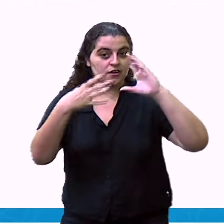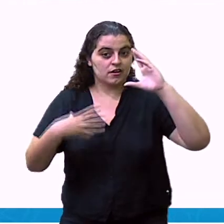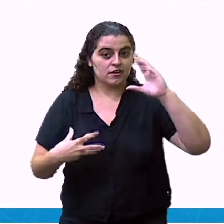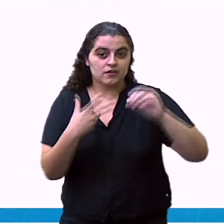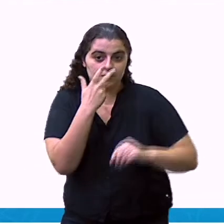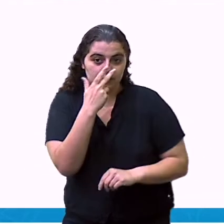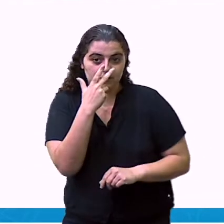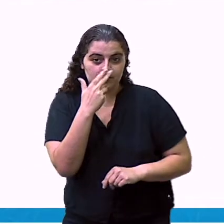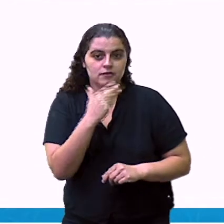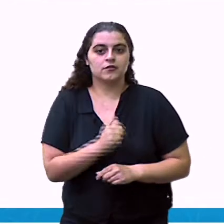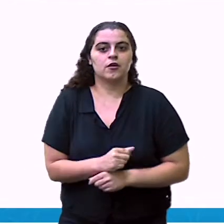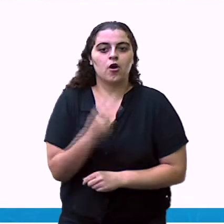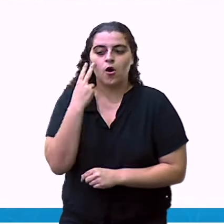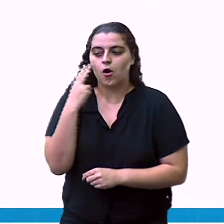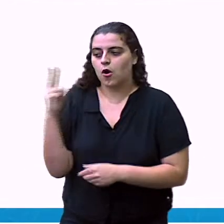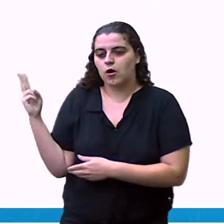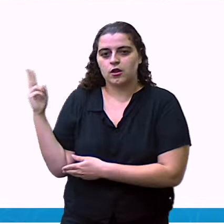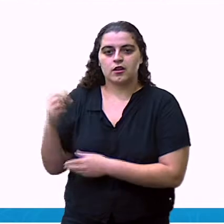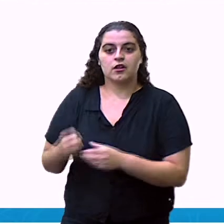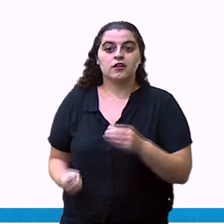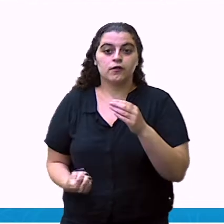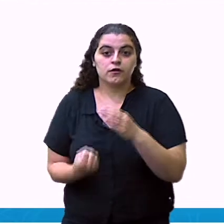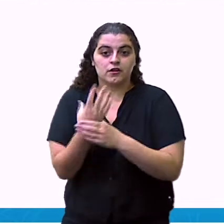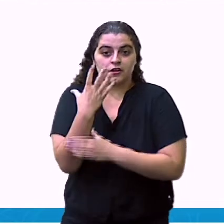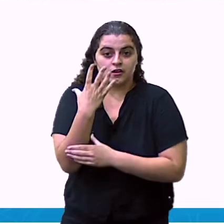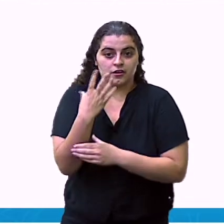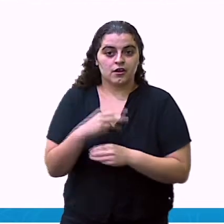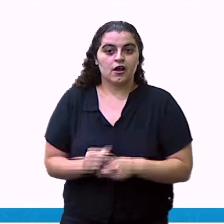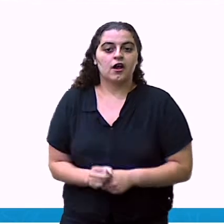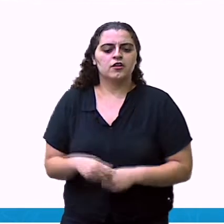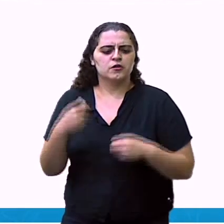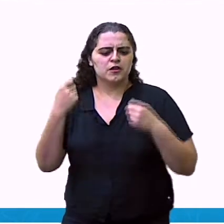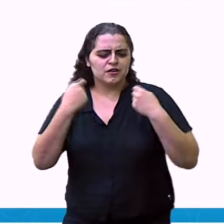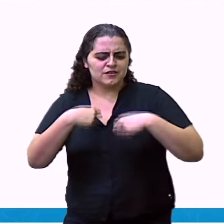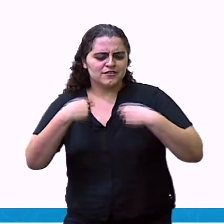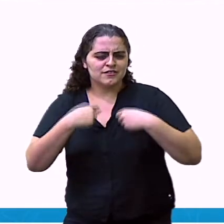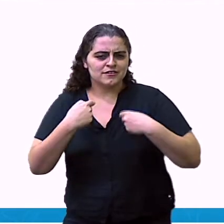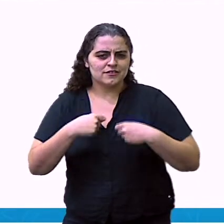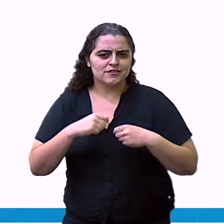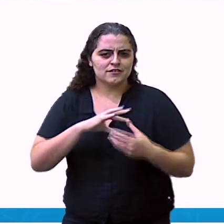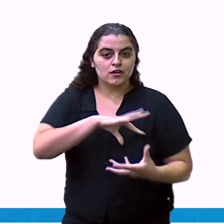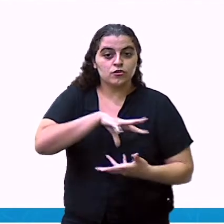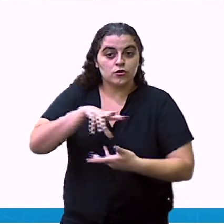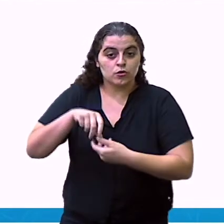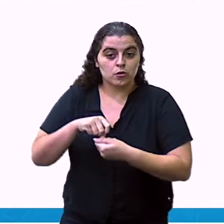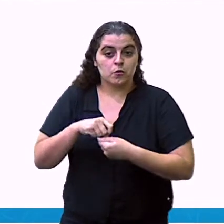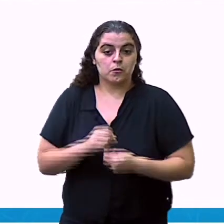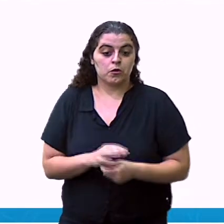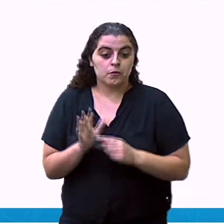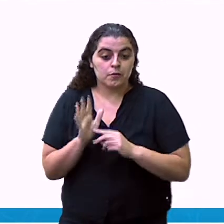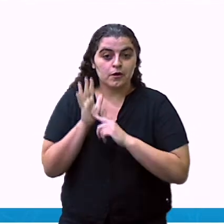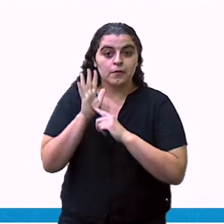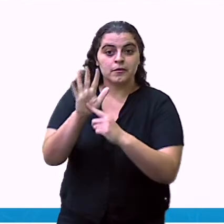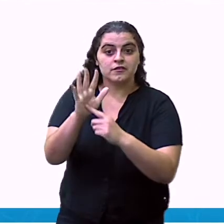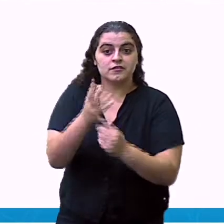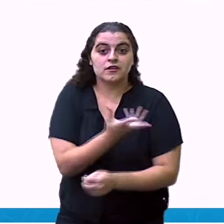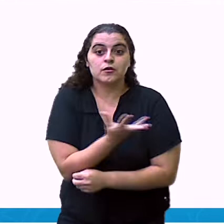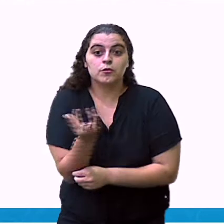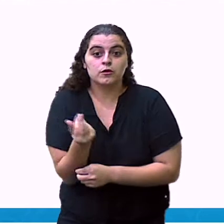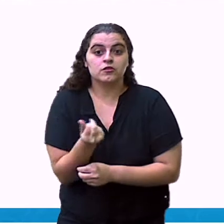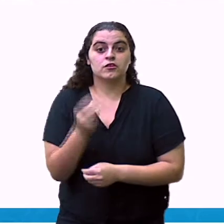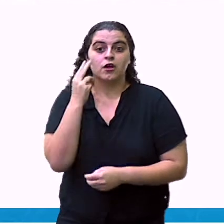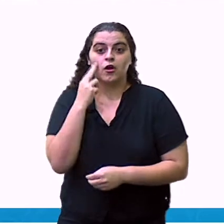características semelhantes. Eles nasceram como resultado das necessidades da humanidade